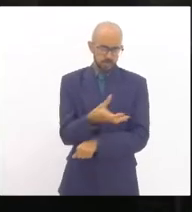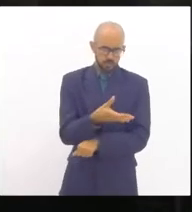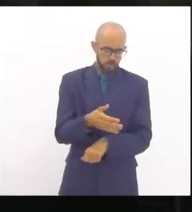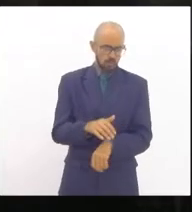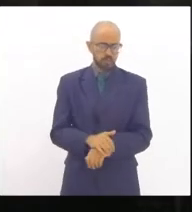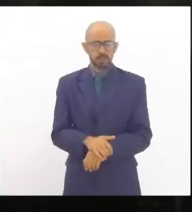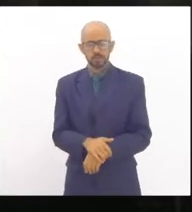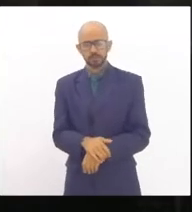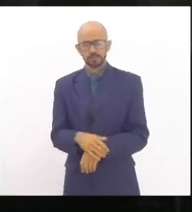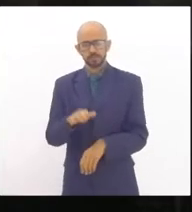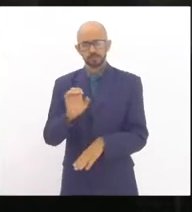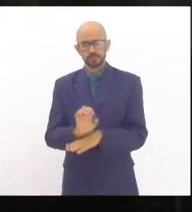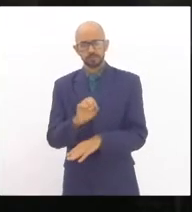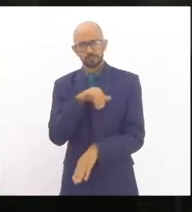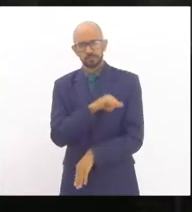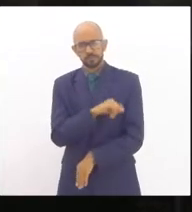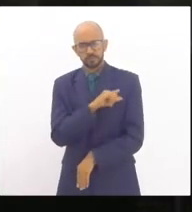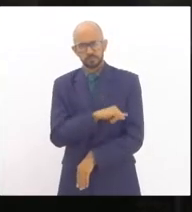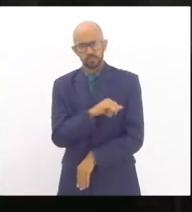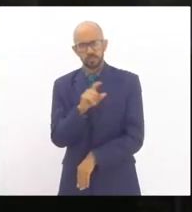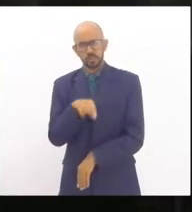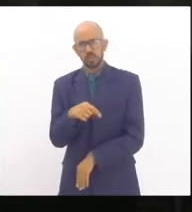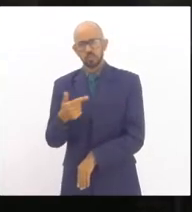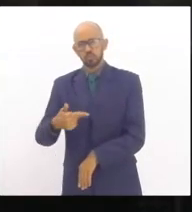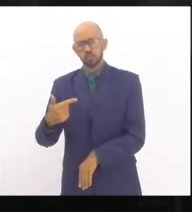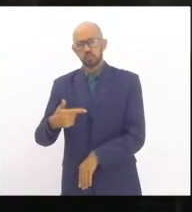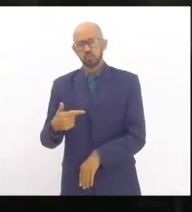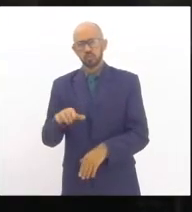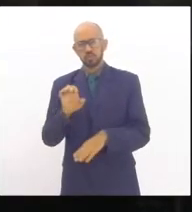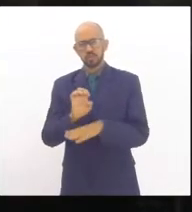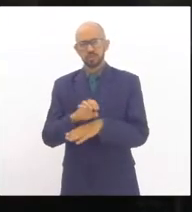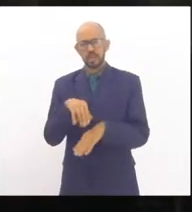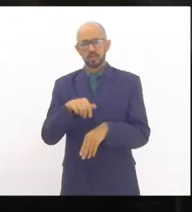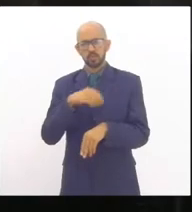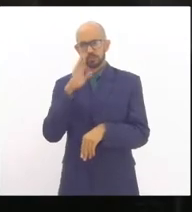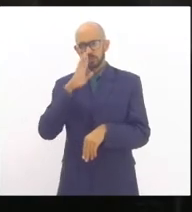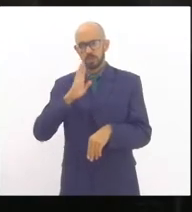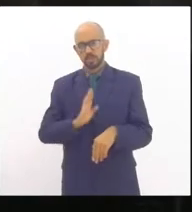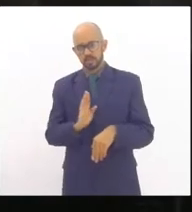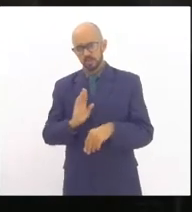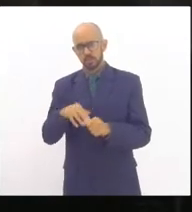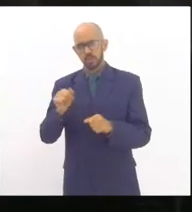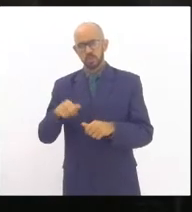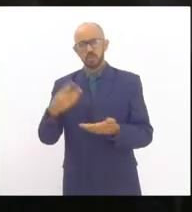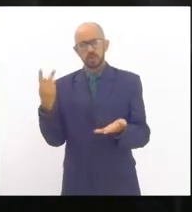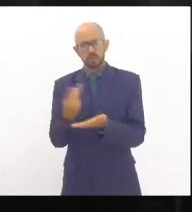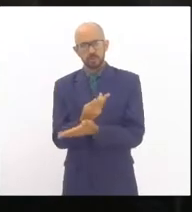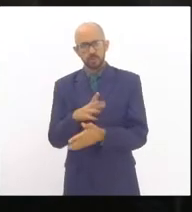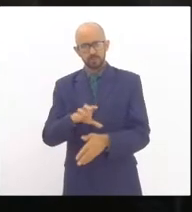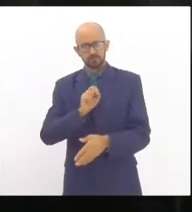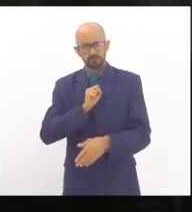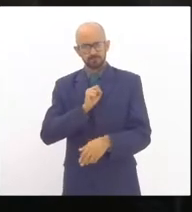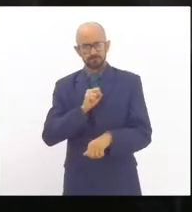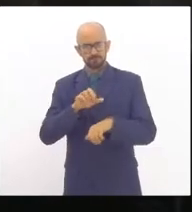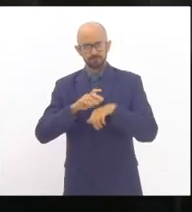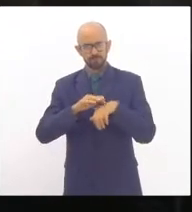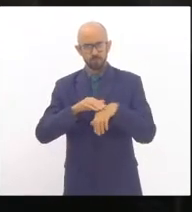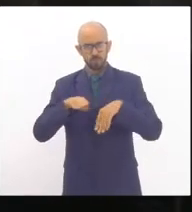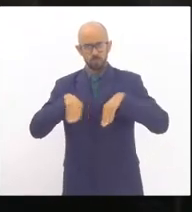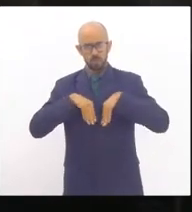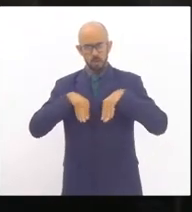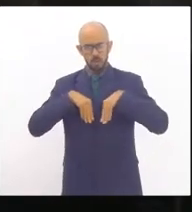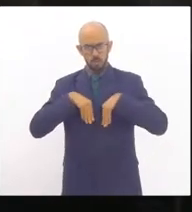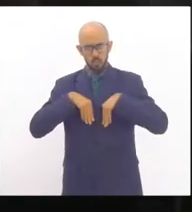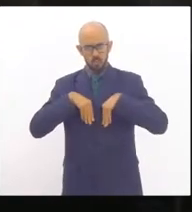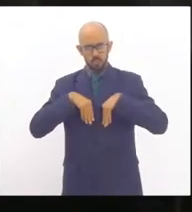é o estado do Rio de Janeiro é o segundo estado do país em incidência de tuberculose Essa não é